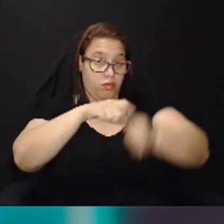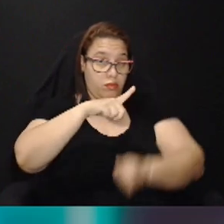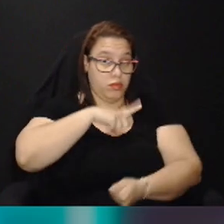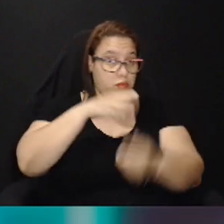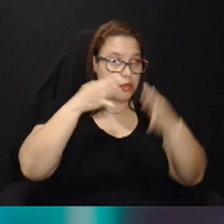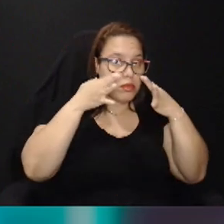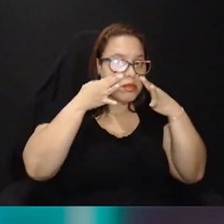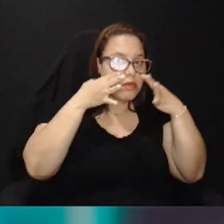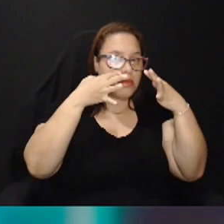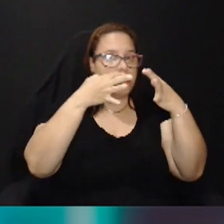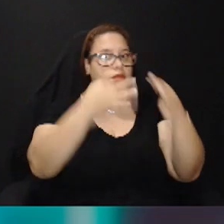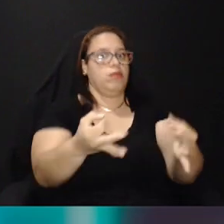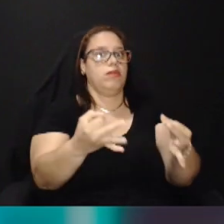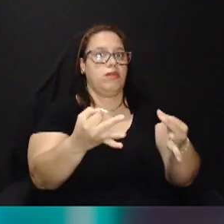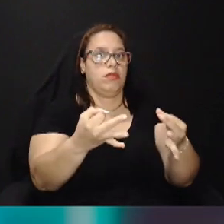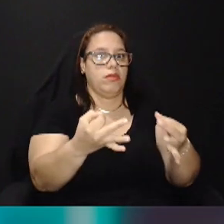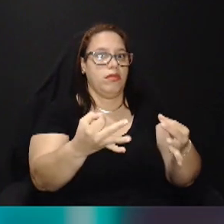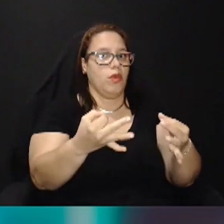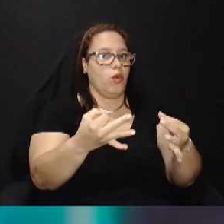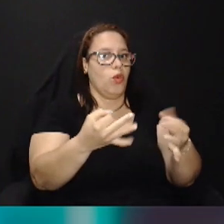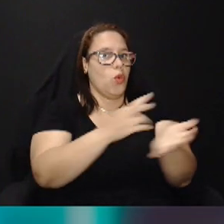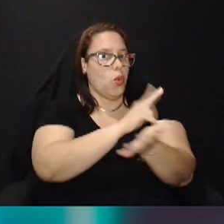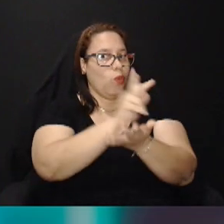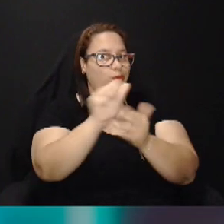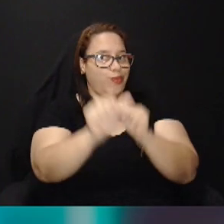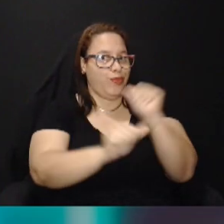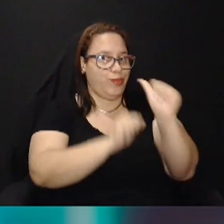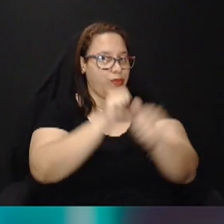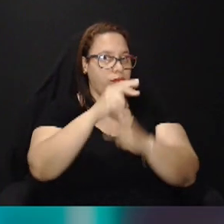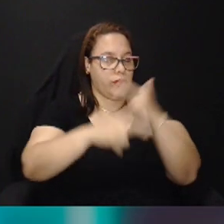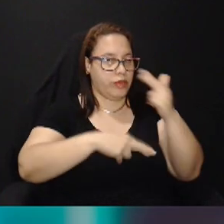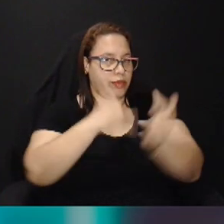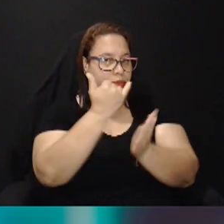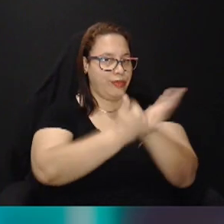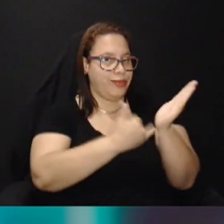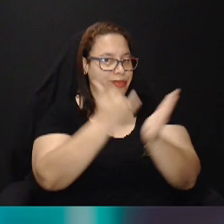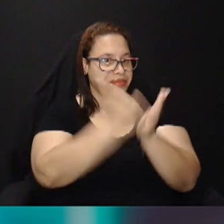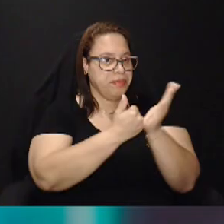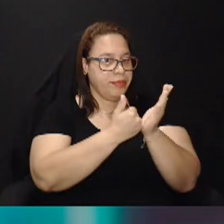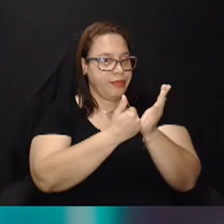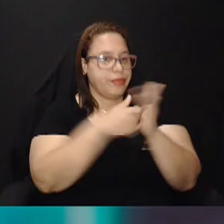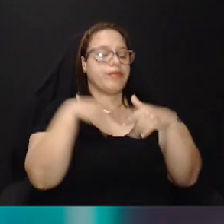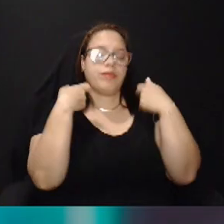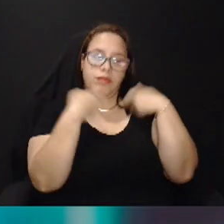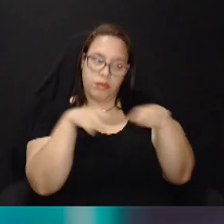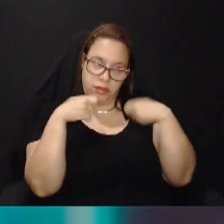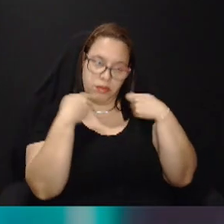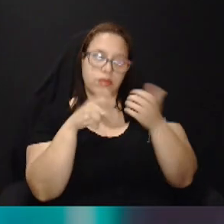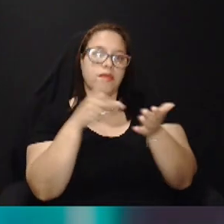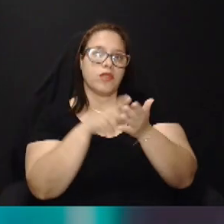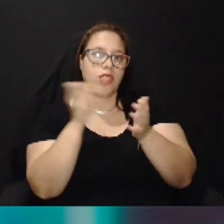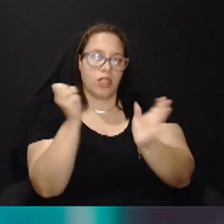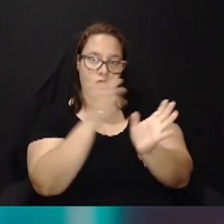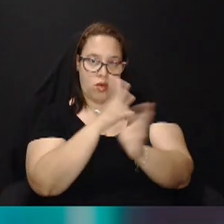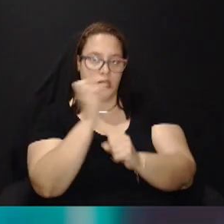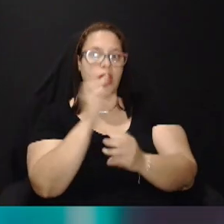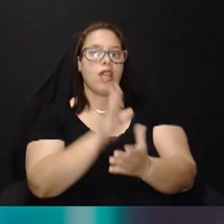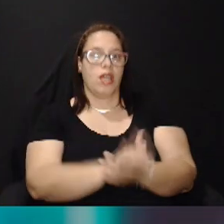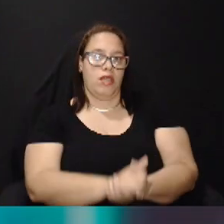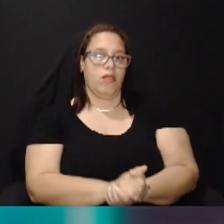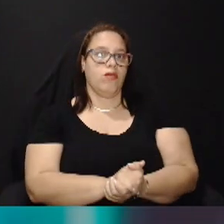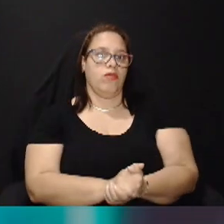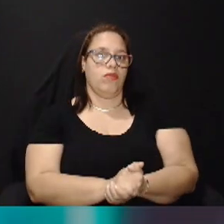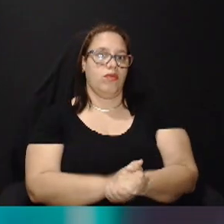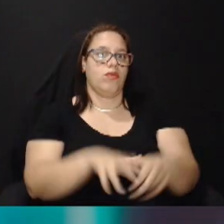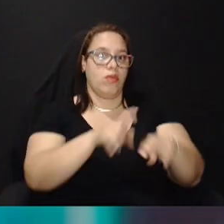especial. Muita coisa vai mudar com essa reforma tributária e a gente precisa realmente estar atualizado. E aí, por isso, né,